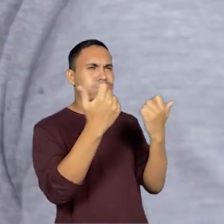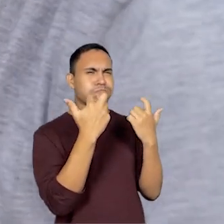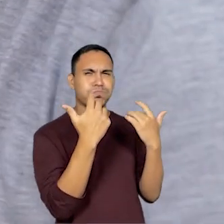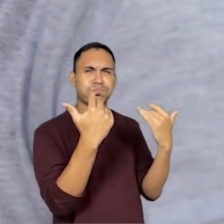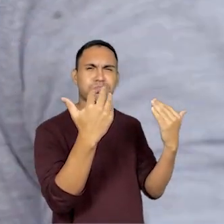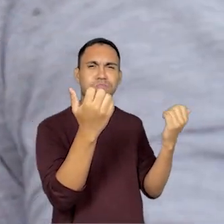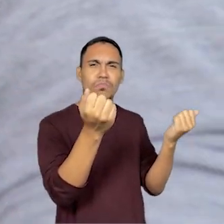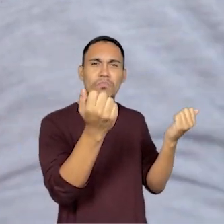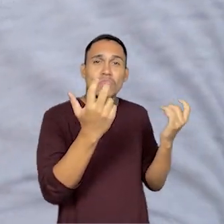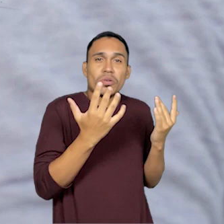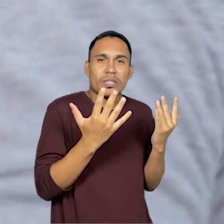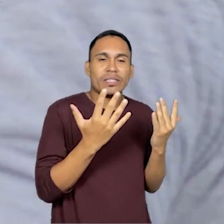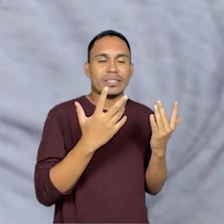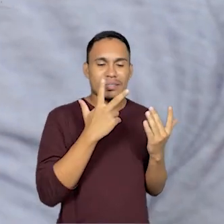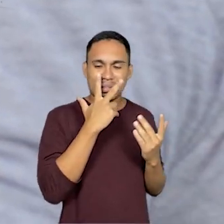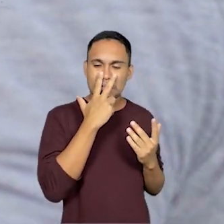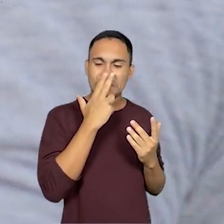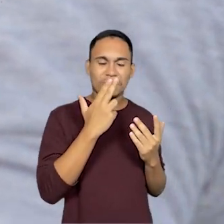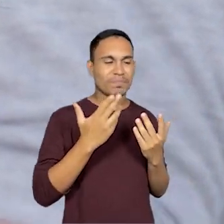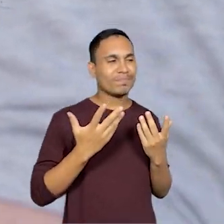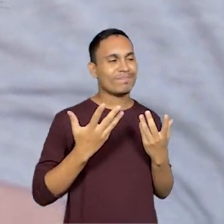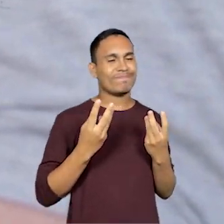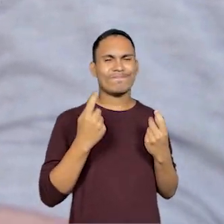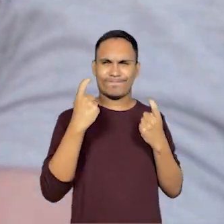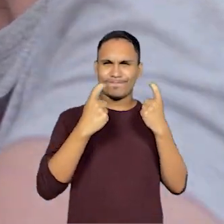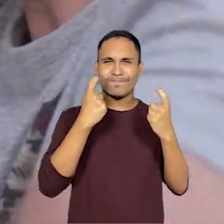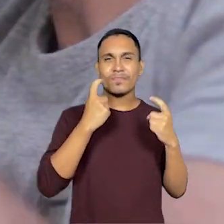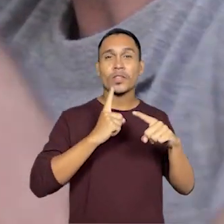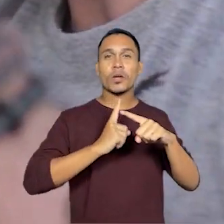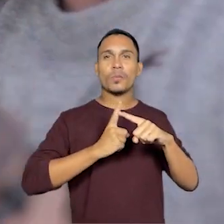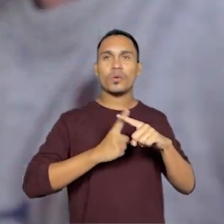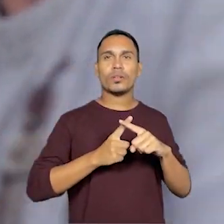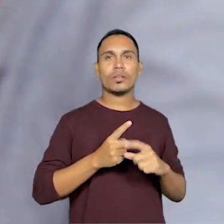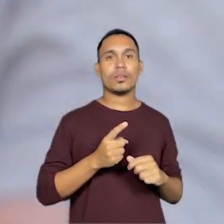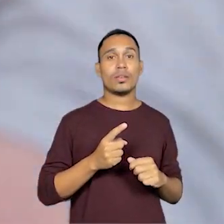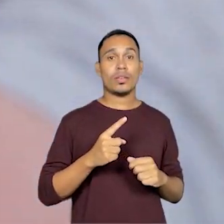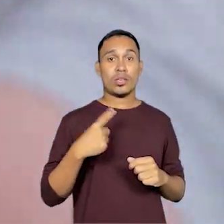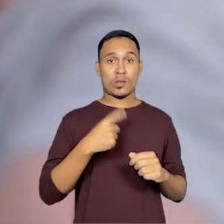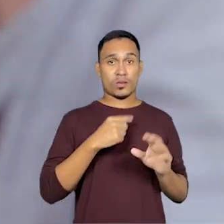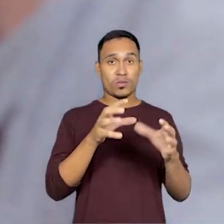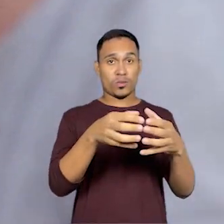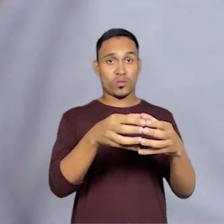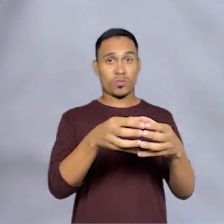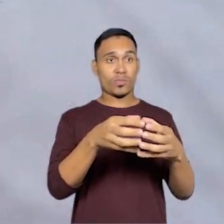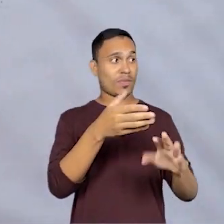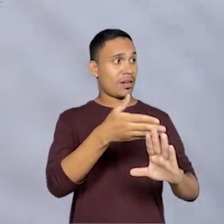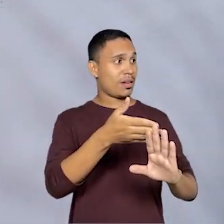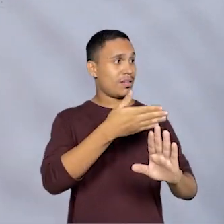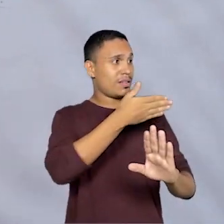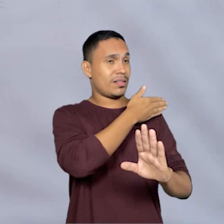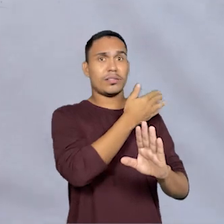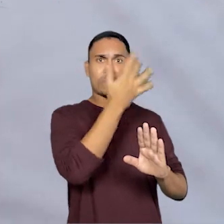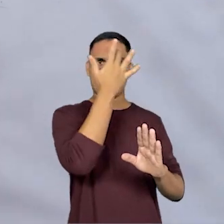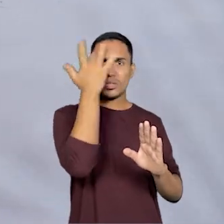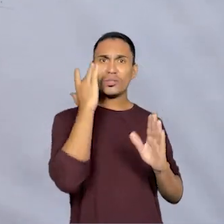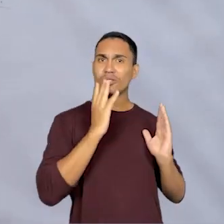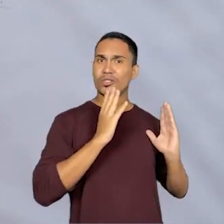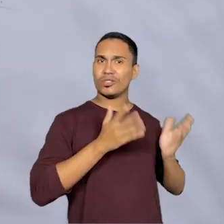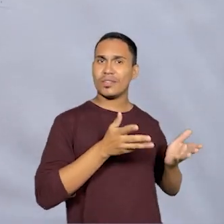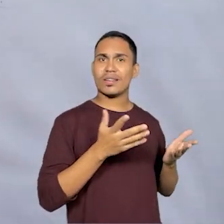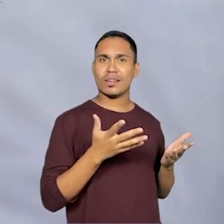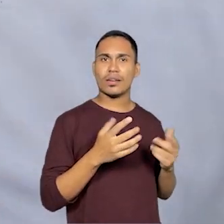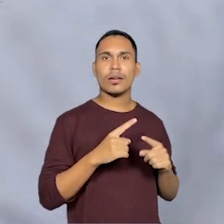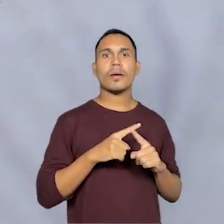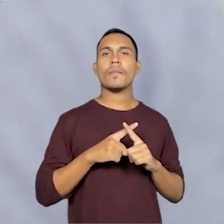está... a gente começa... Claro que viu uma galera antes da gente fazendo outras coisas, mas o que a gente faz, como a